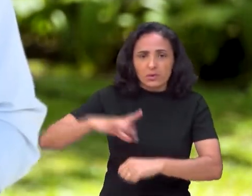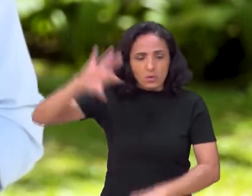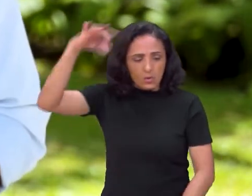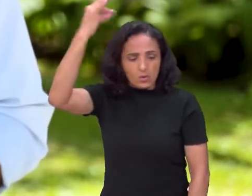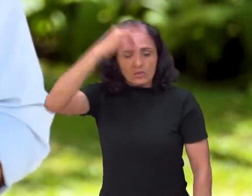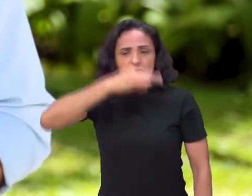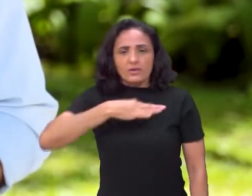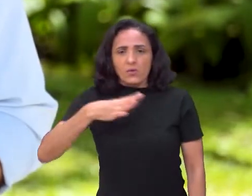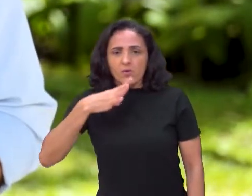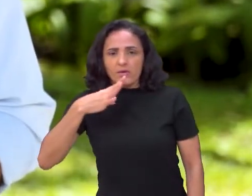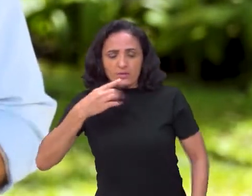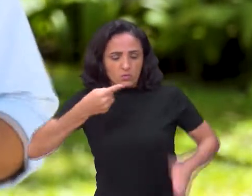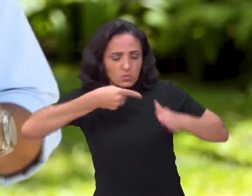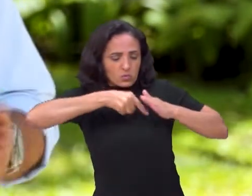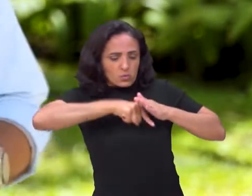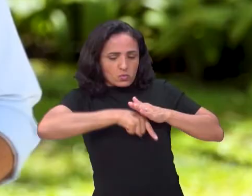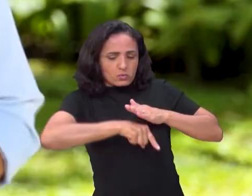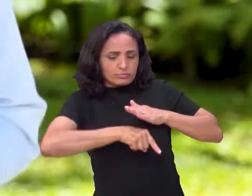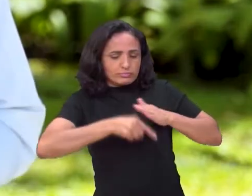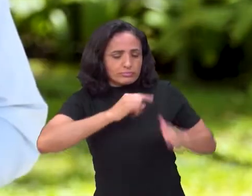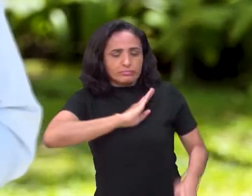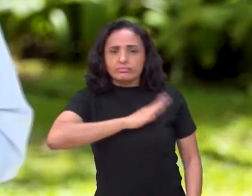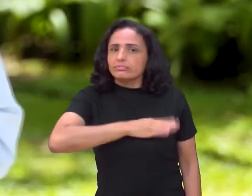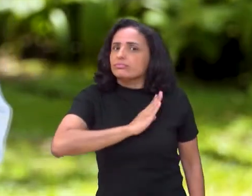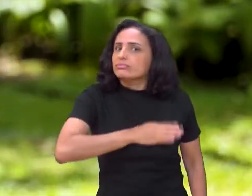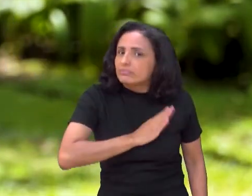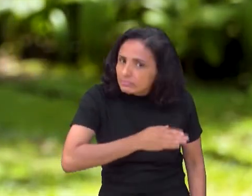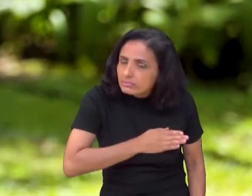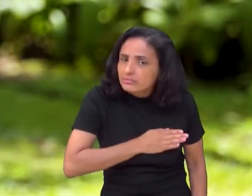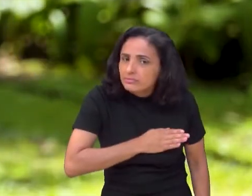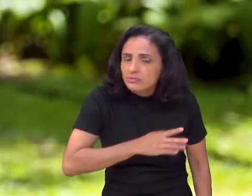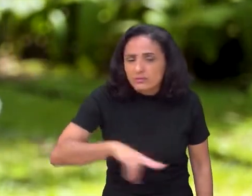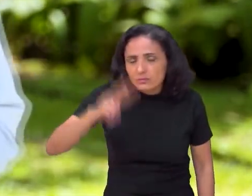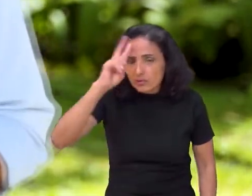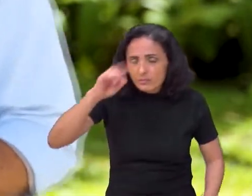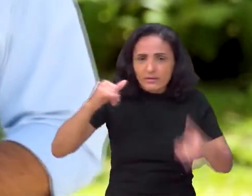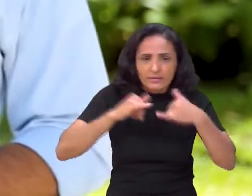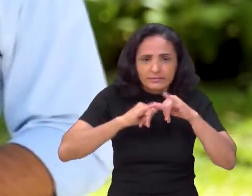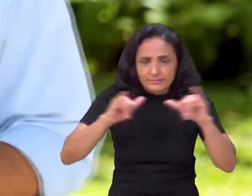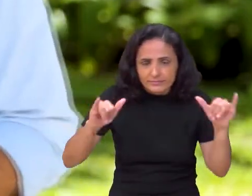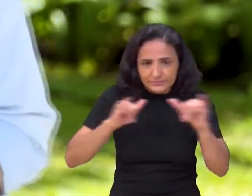dentro do nosso coração. Eu gostaria de lembrar neste instante,